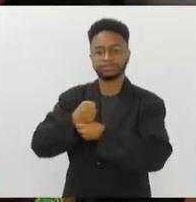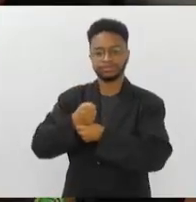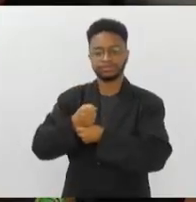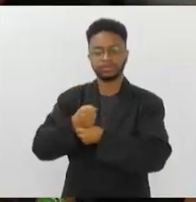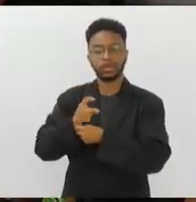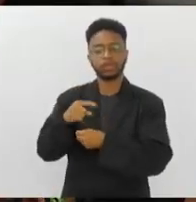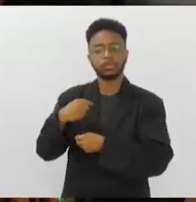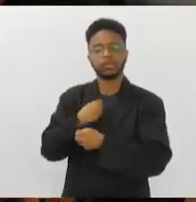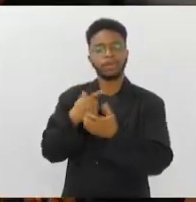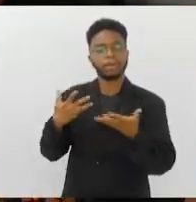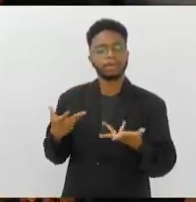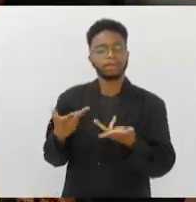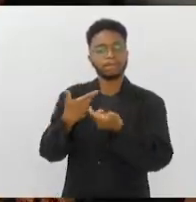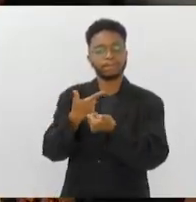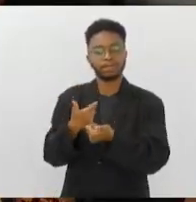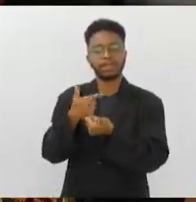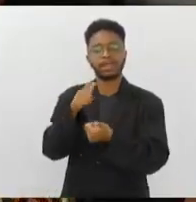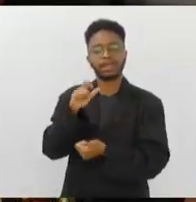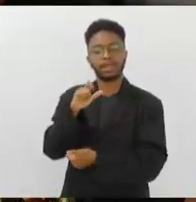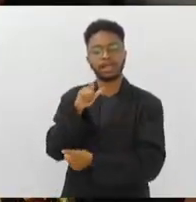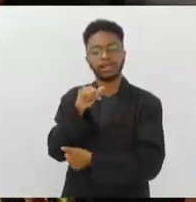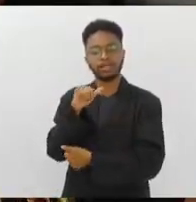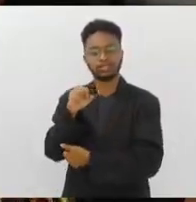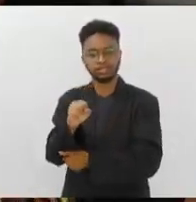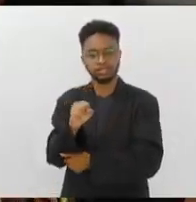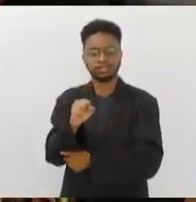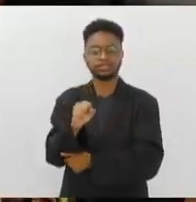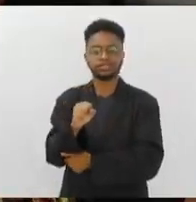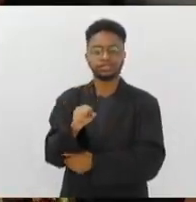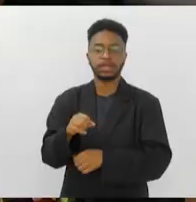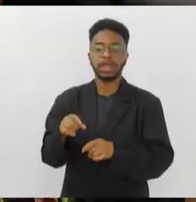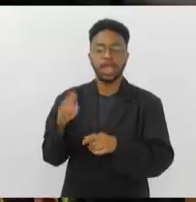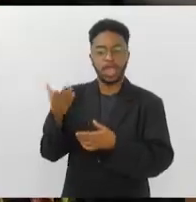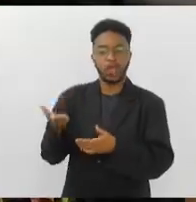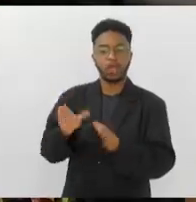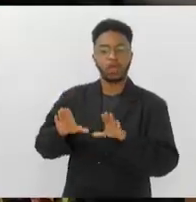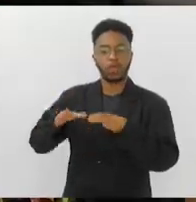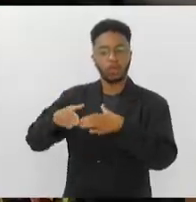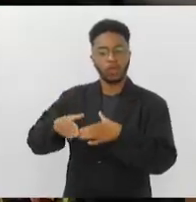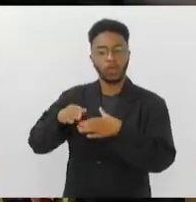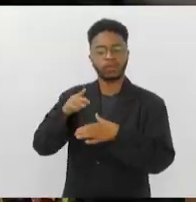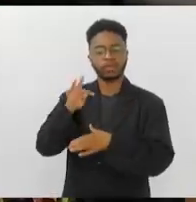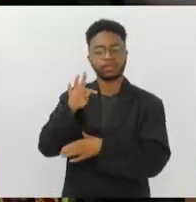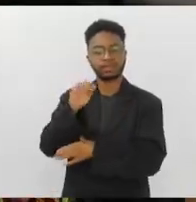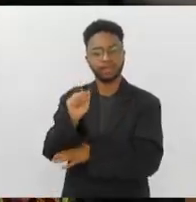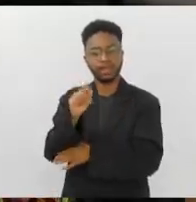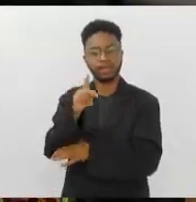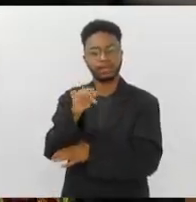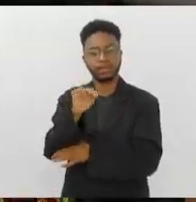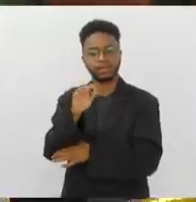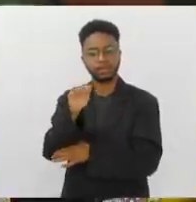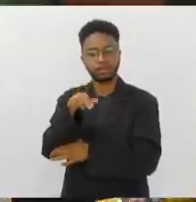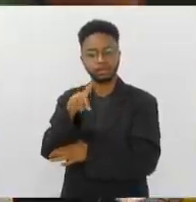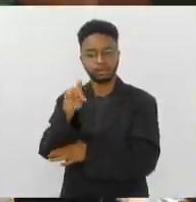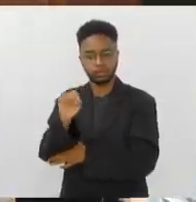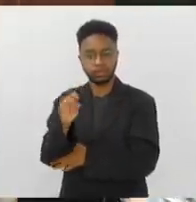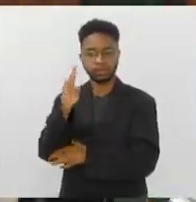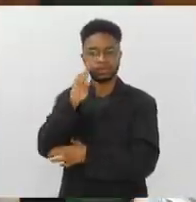nossa maravilhosa Lelis Pérez, Pirô Pirá. Esse é o bloco da Pirando, da saudosa Joana de